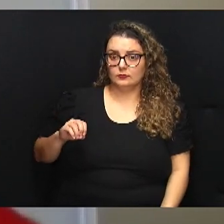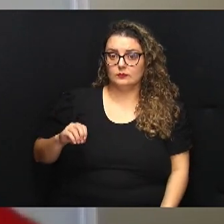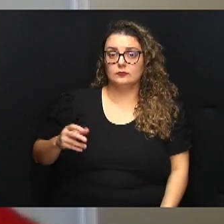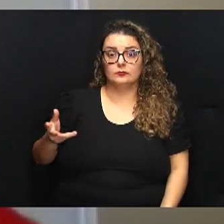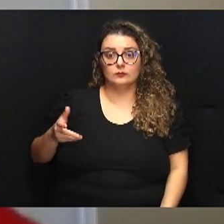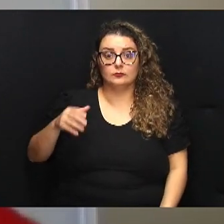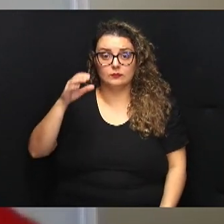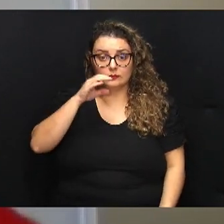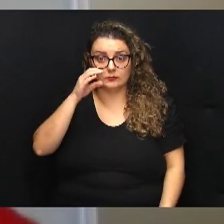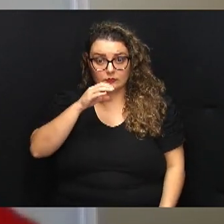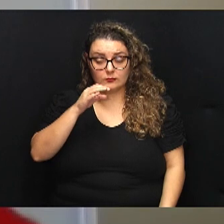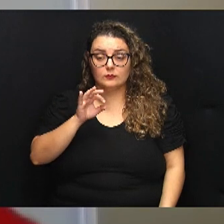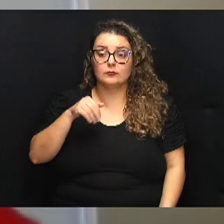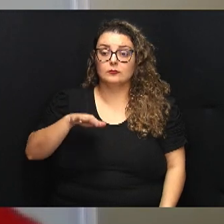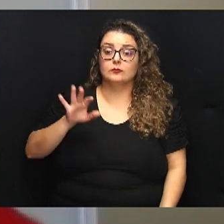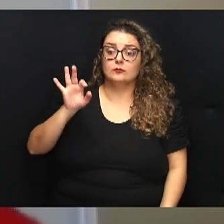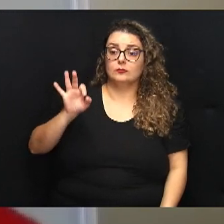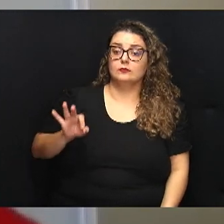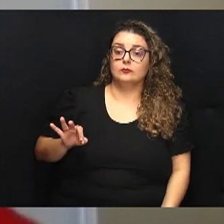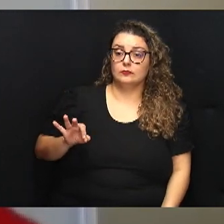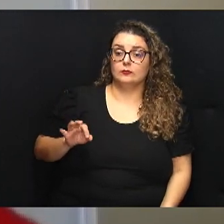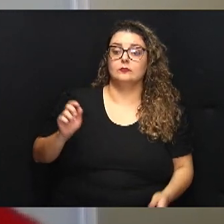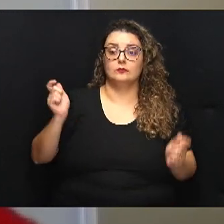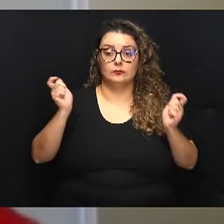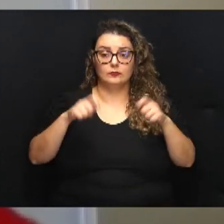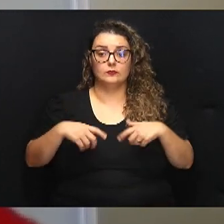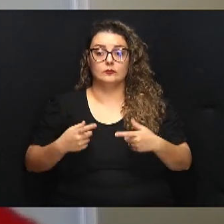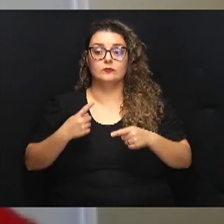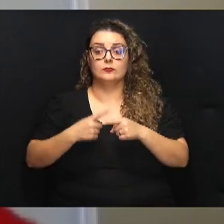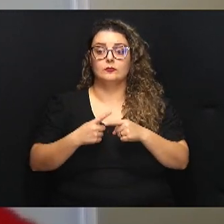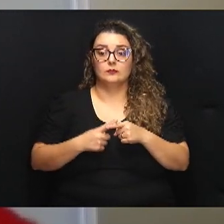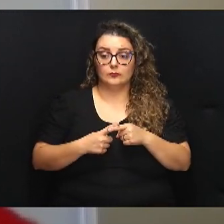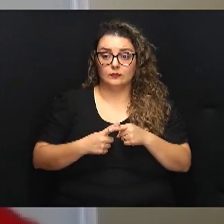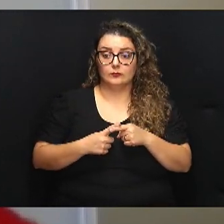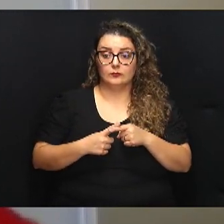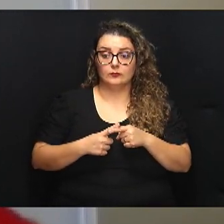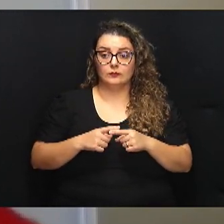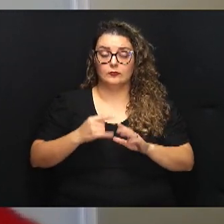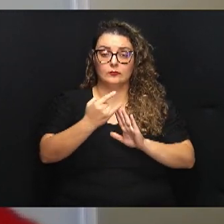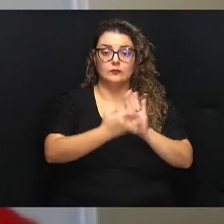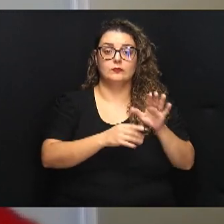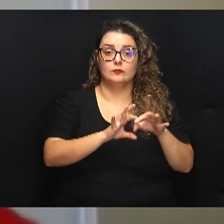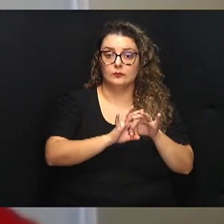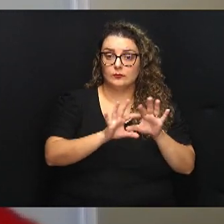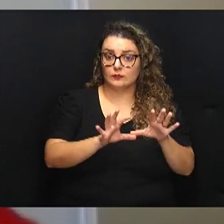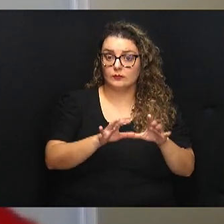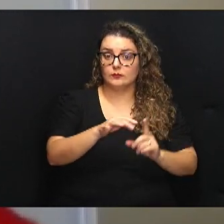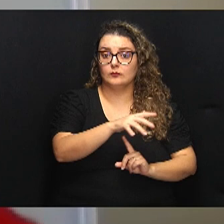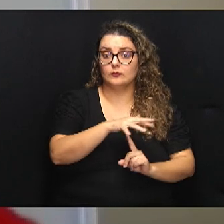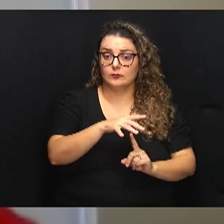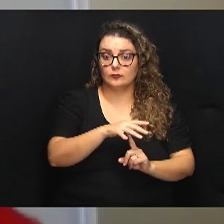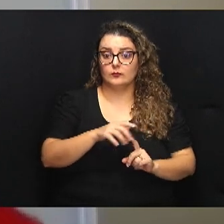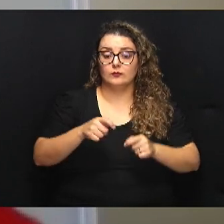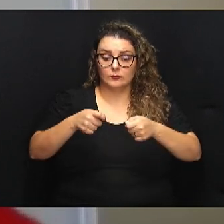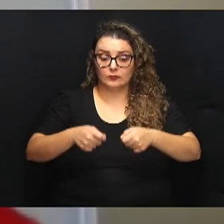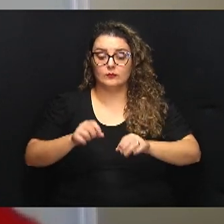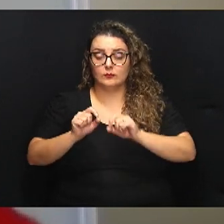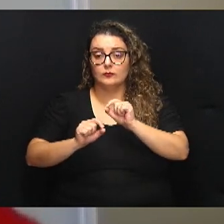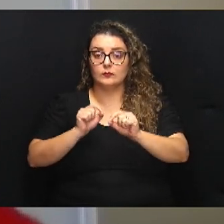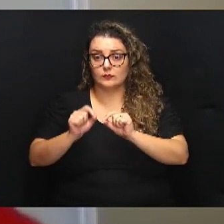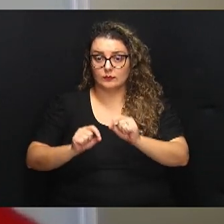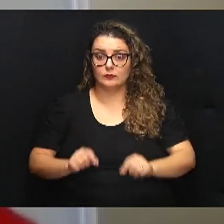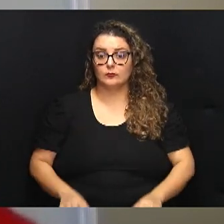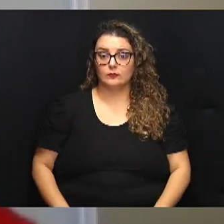e o mais correto possível. Por quê? Porque o licenciamento ambiental, ele consiste